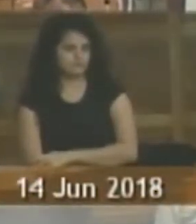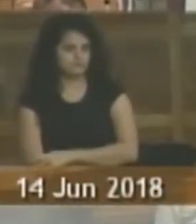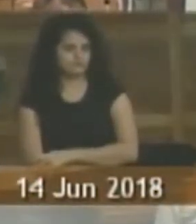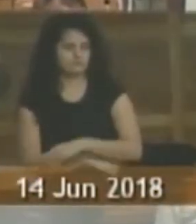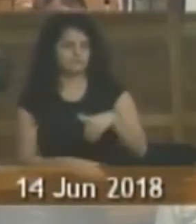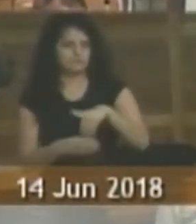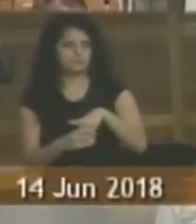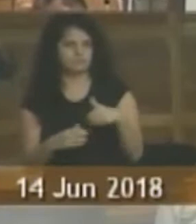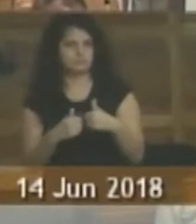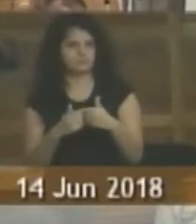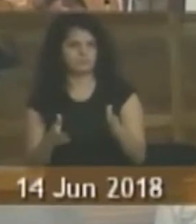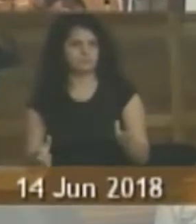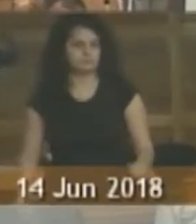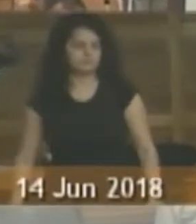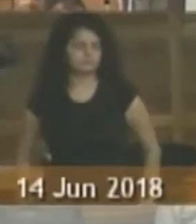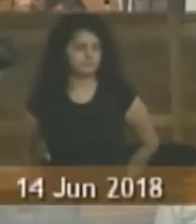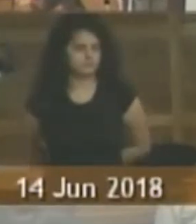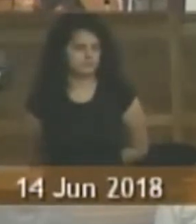Votação aberta.